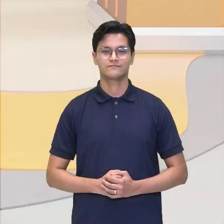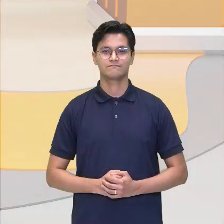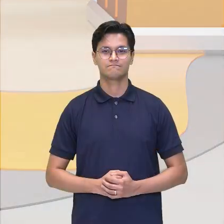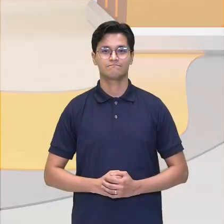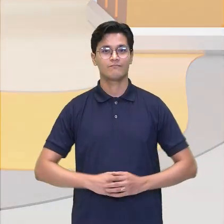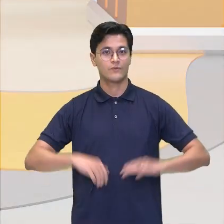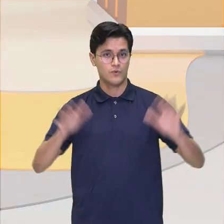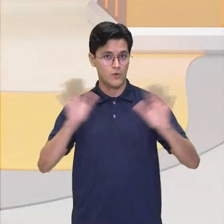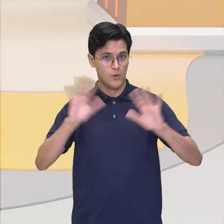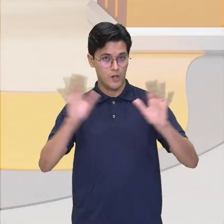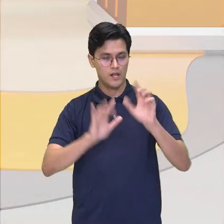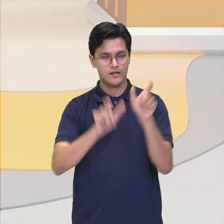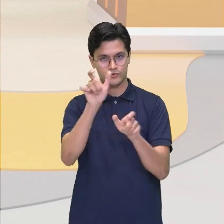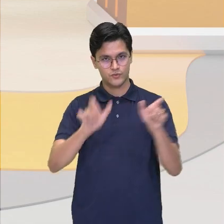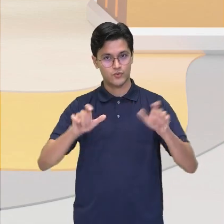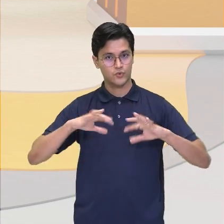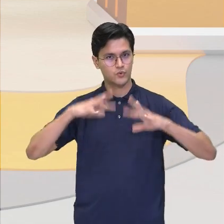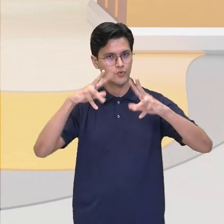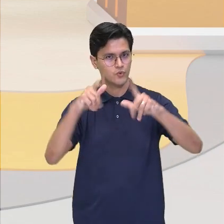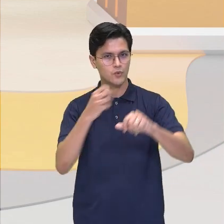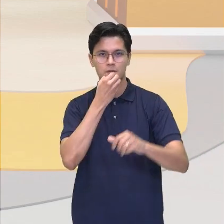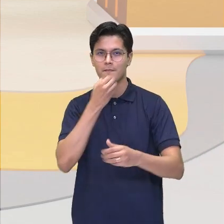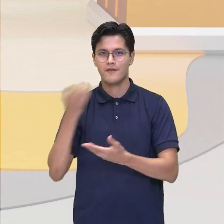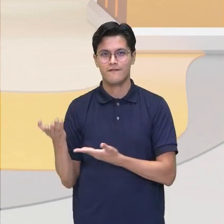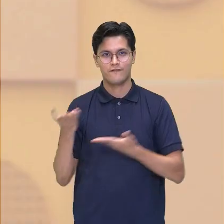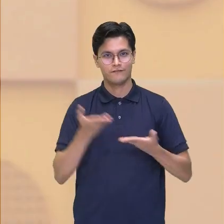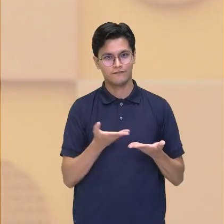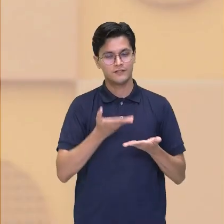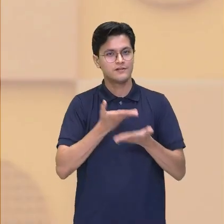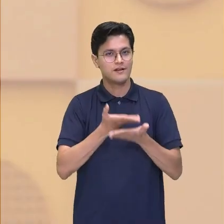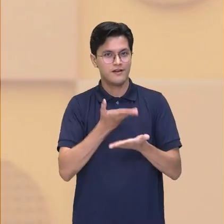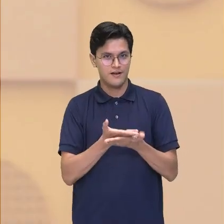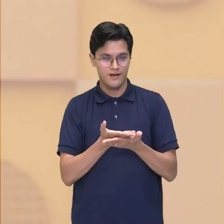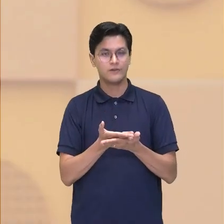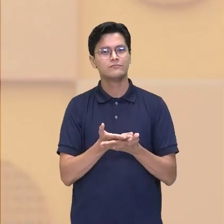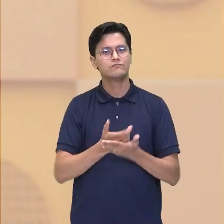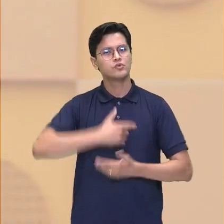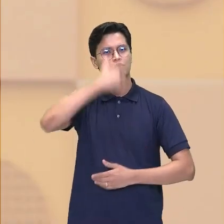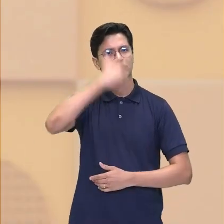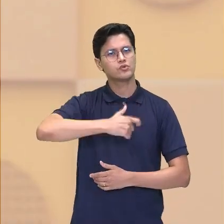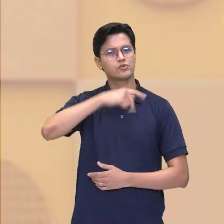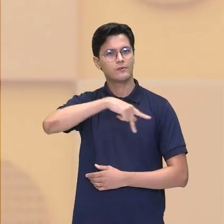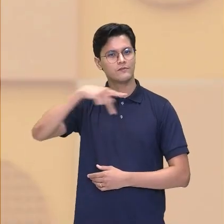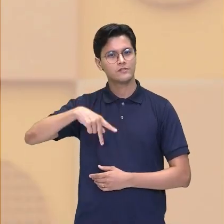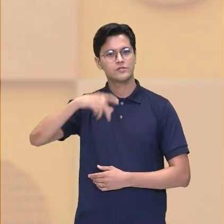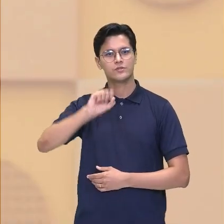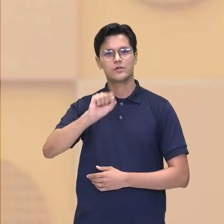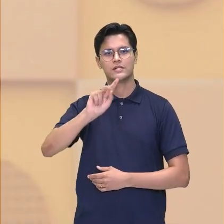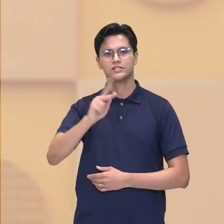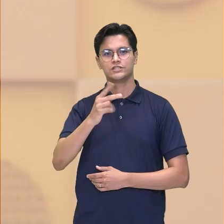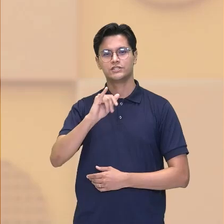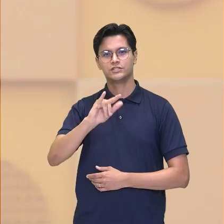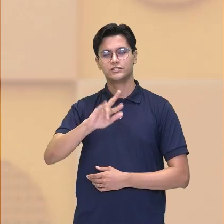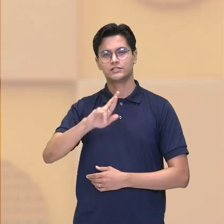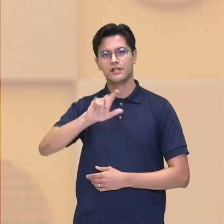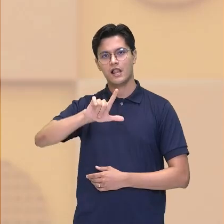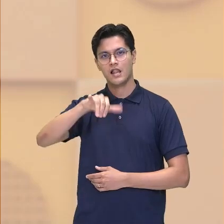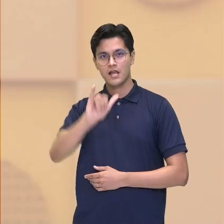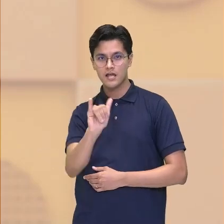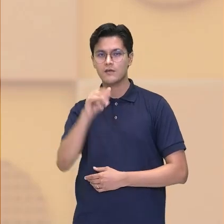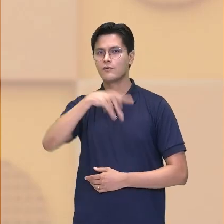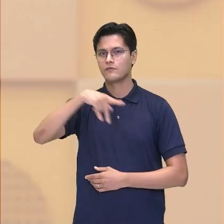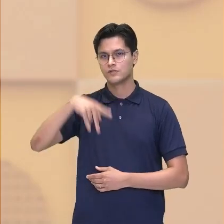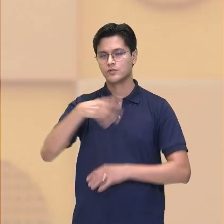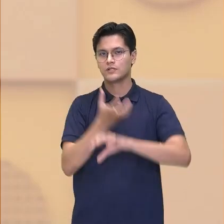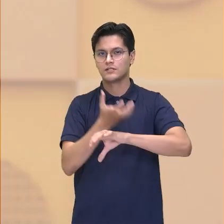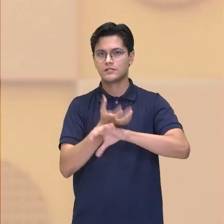Olá a todos, sejam muito bem-vindos a mais uma aula. Eu sou a professora Shirley Botelho, do componente de História. Vem